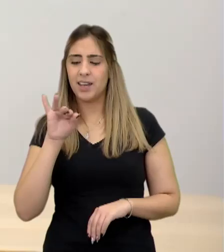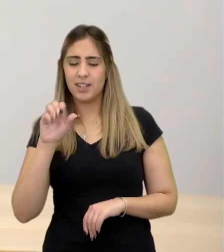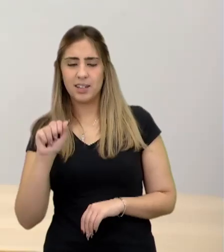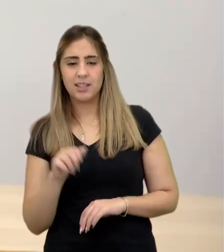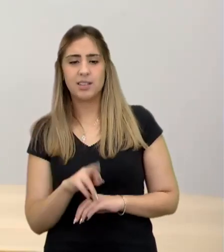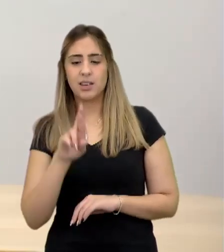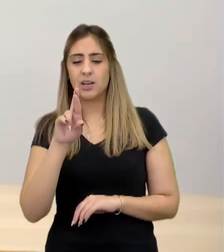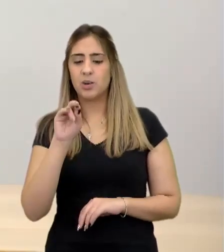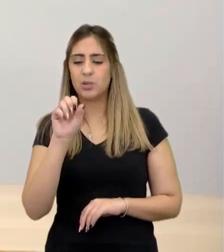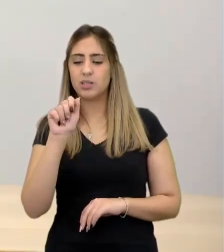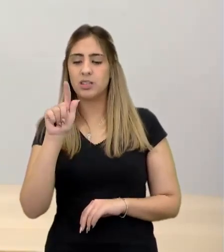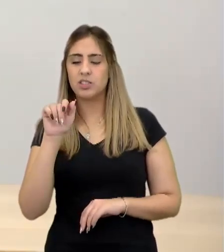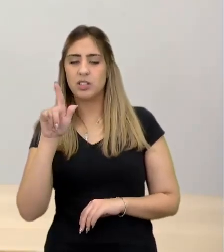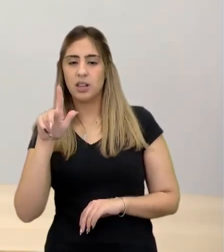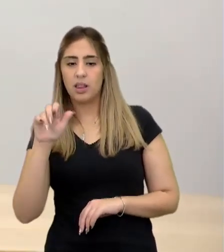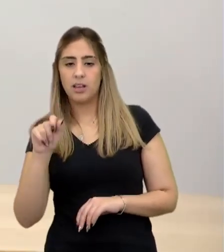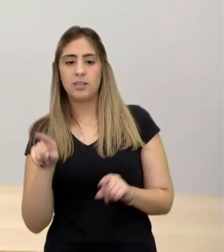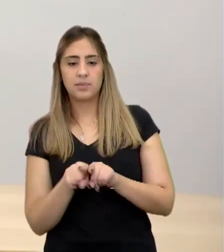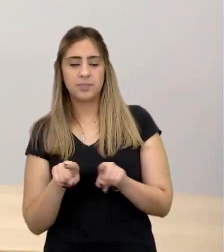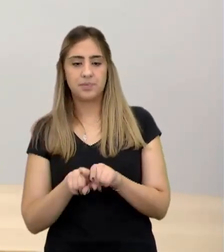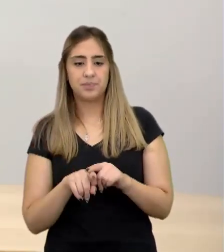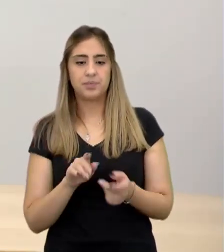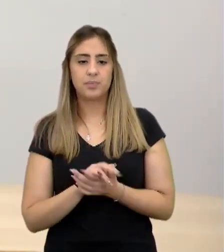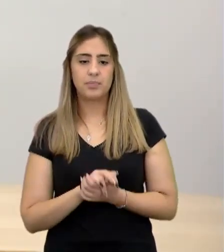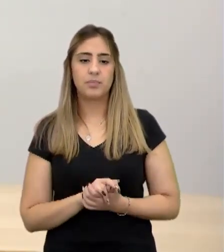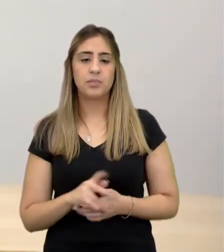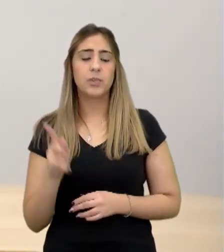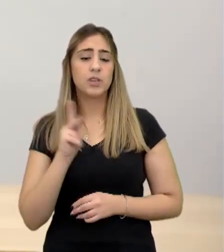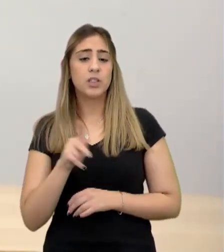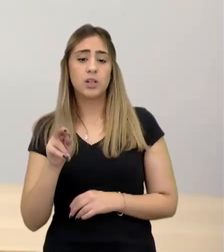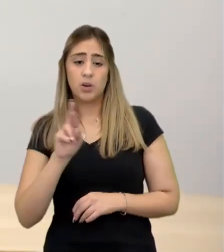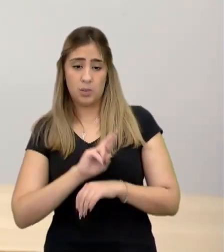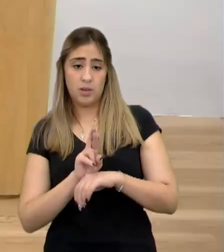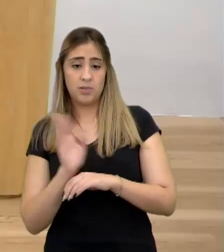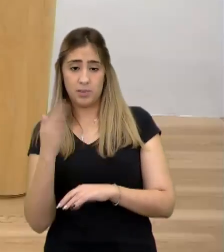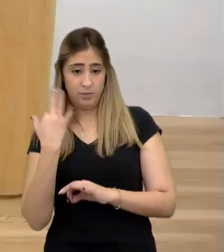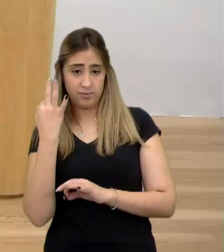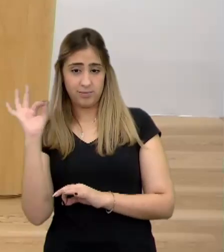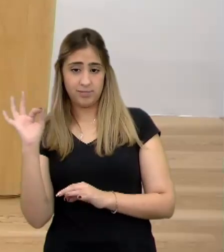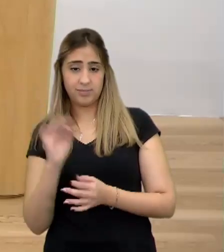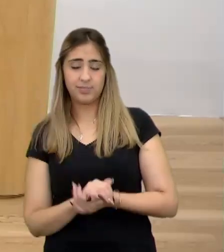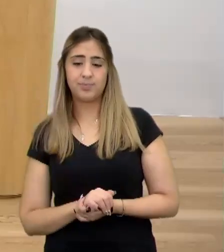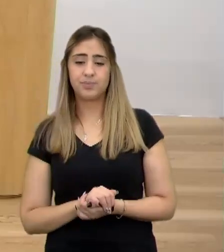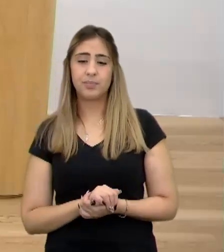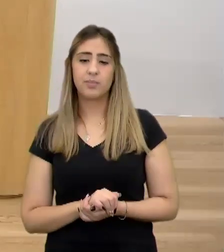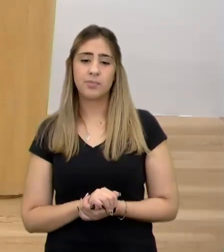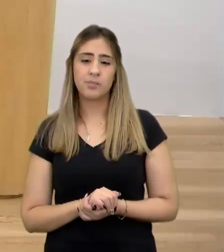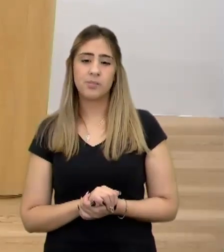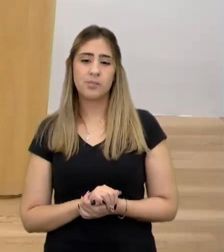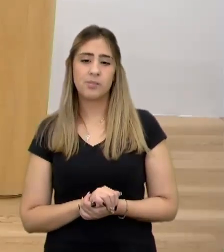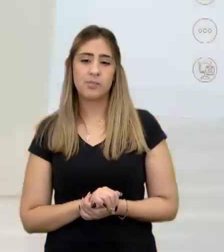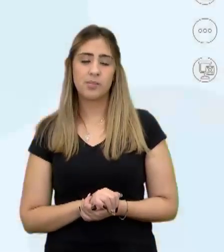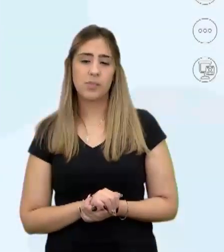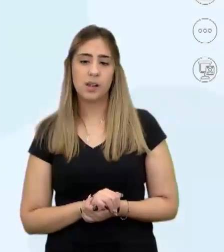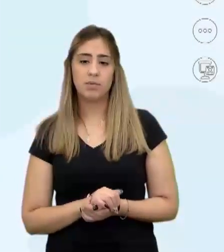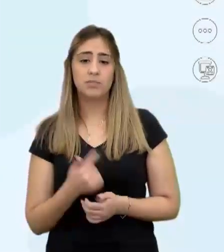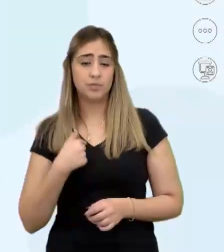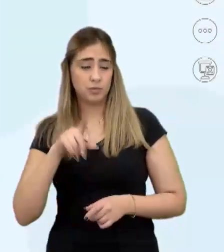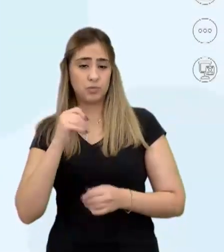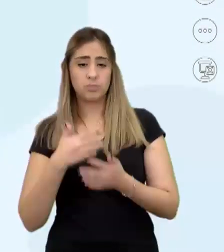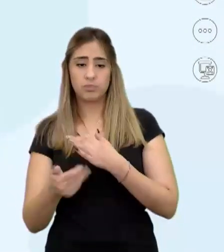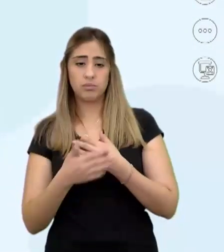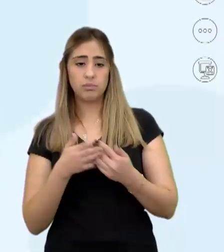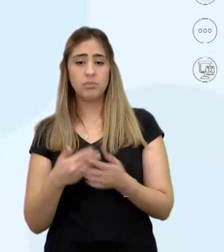Maria Rosângela. Isso mesmo. Bom, professora Roberta, vamos conferir? Vamos, então eu vou mostrar aí também com efeito. Vou escolher um ponto